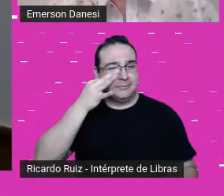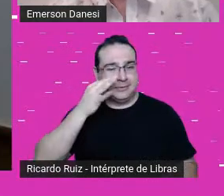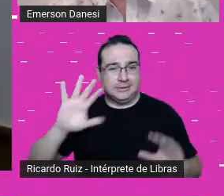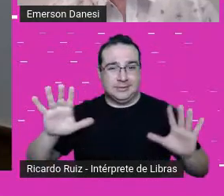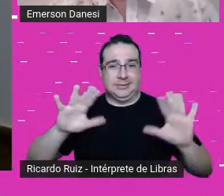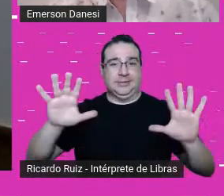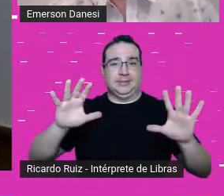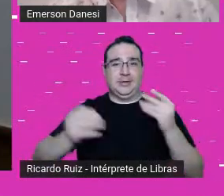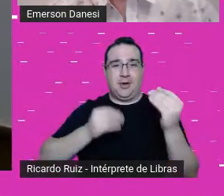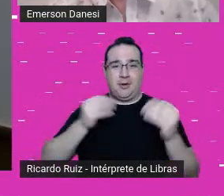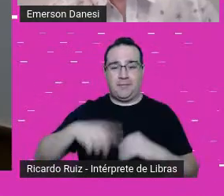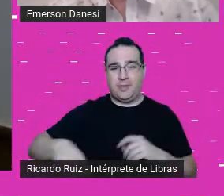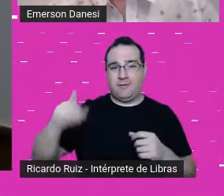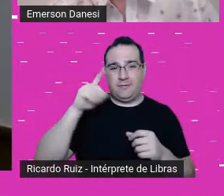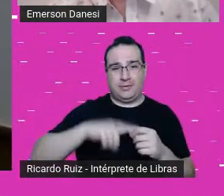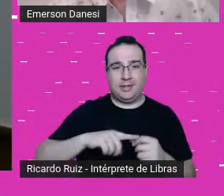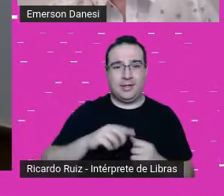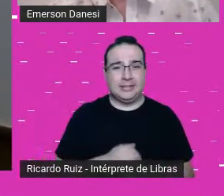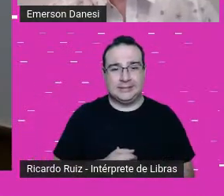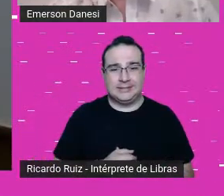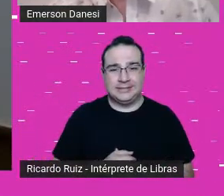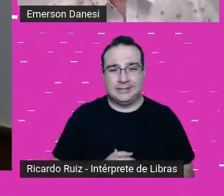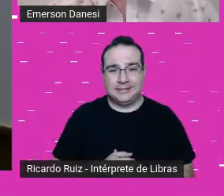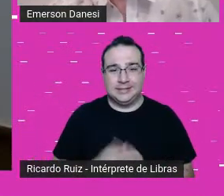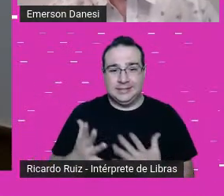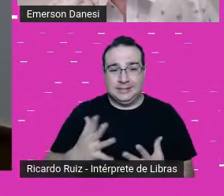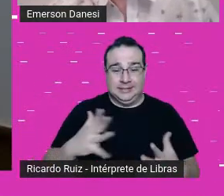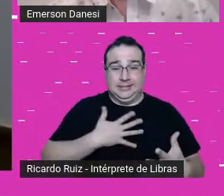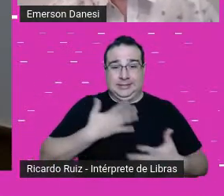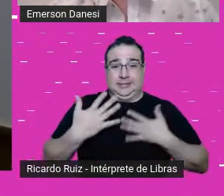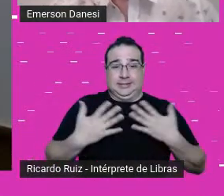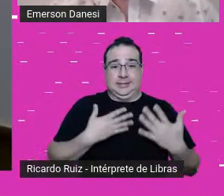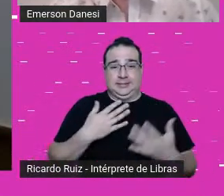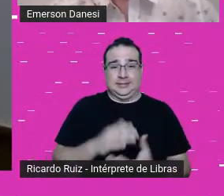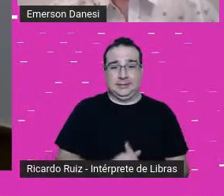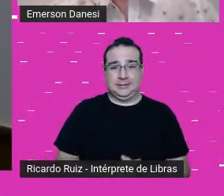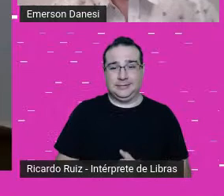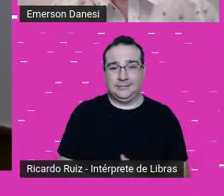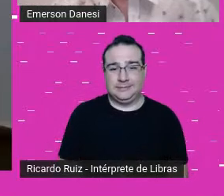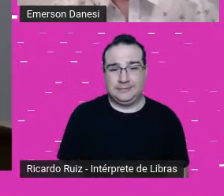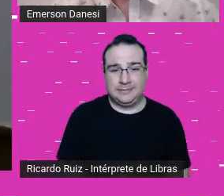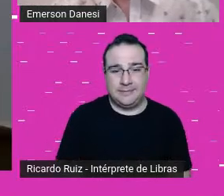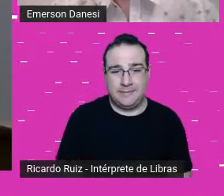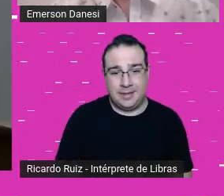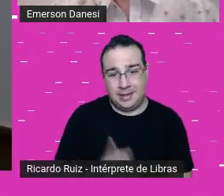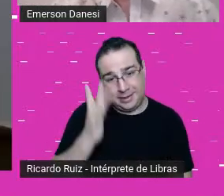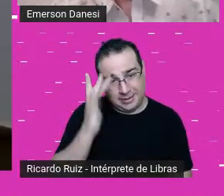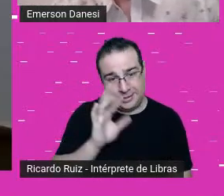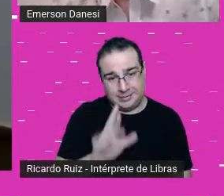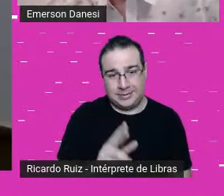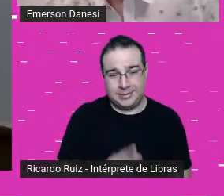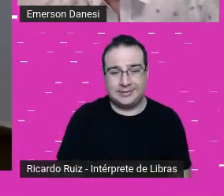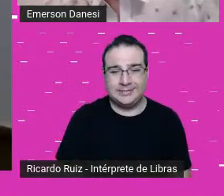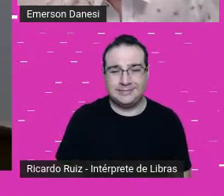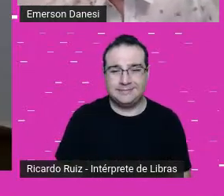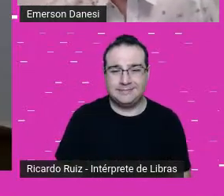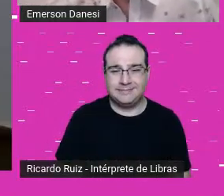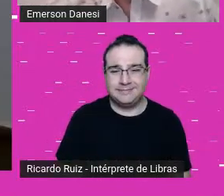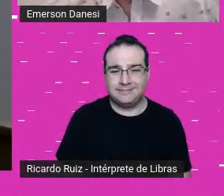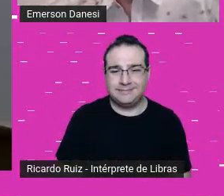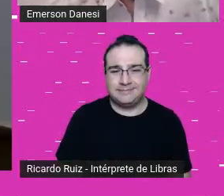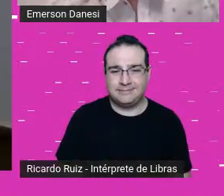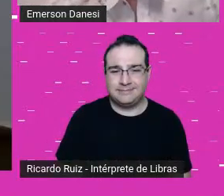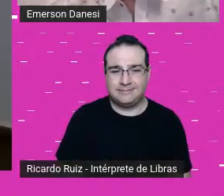assim, e aí eles voltavam. Era assustador. Não sei se eu respondi.